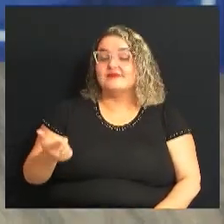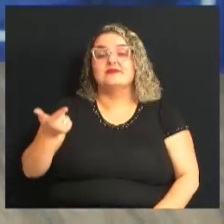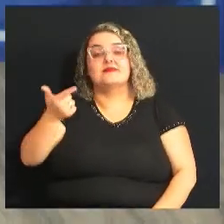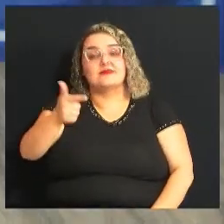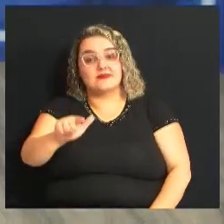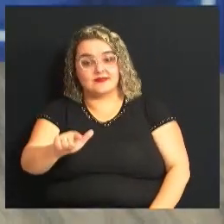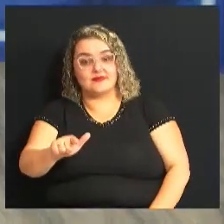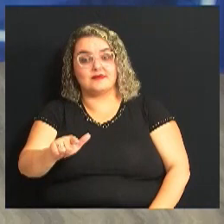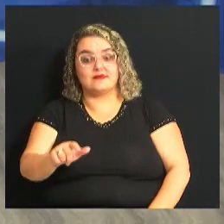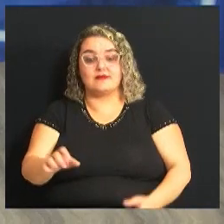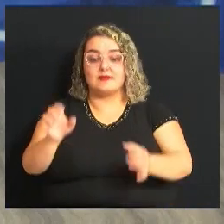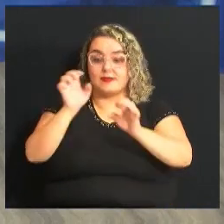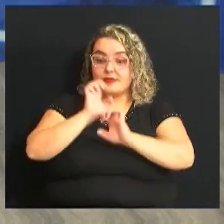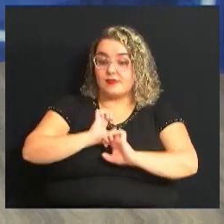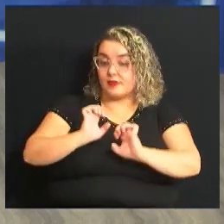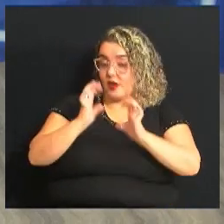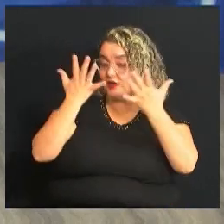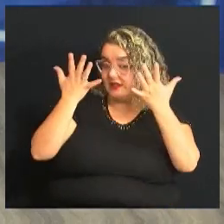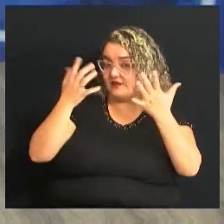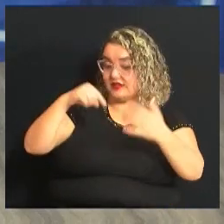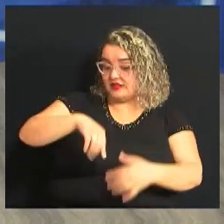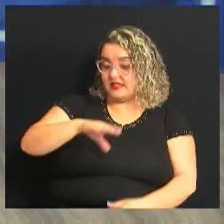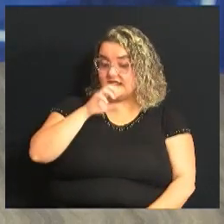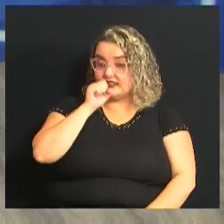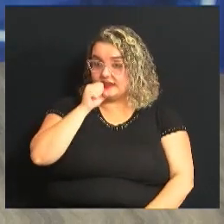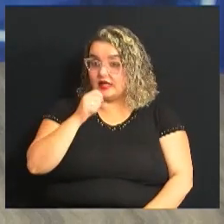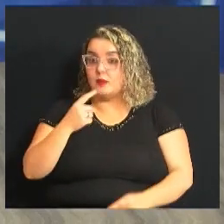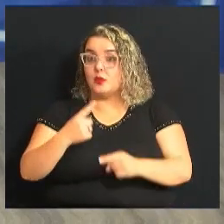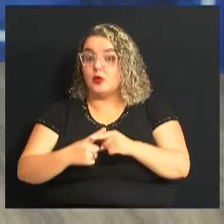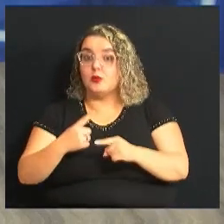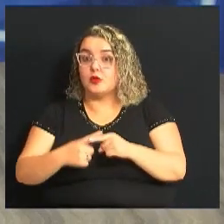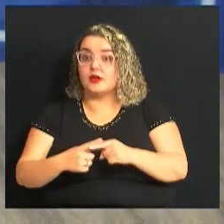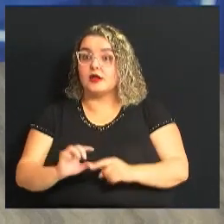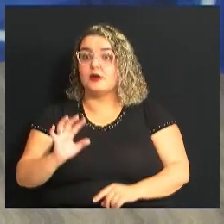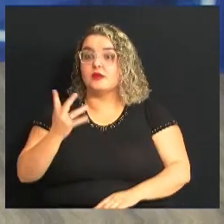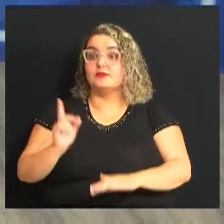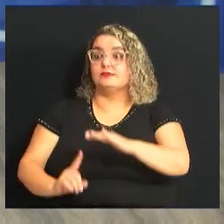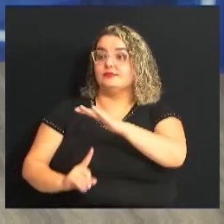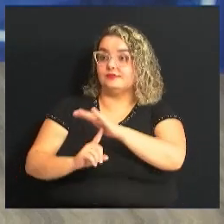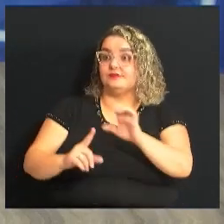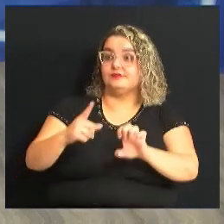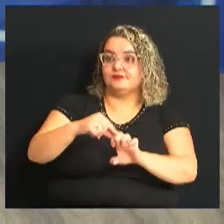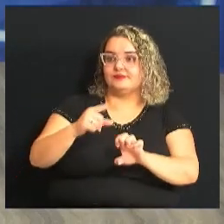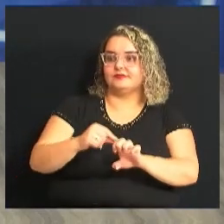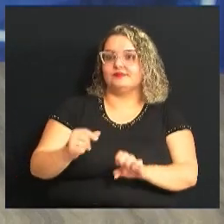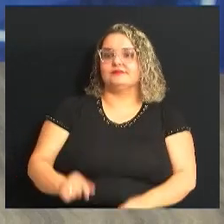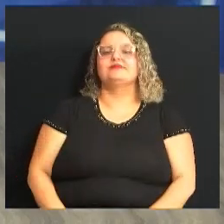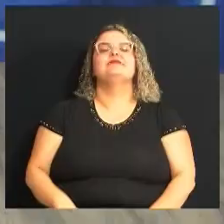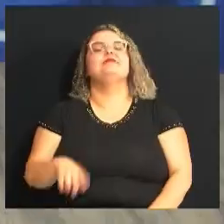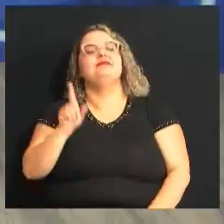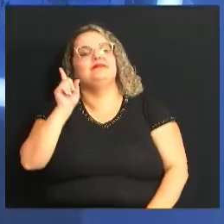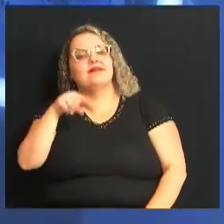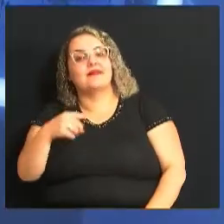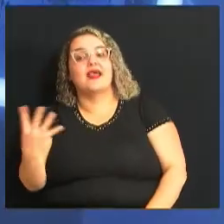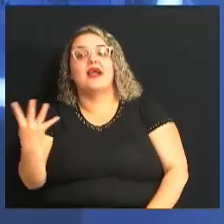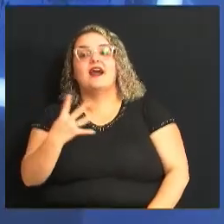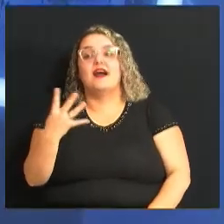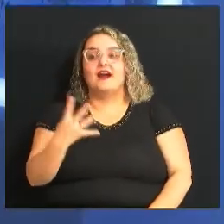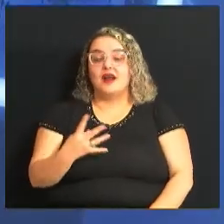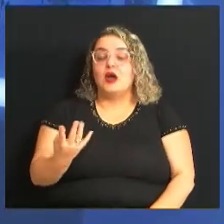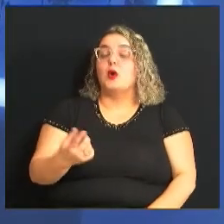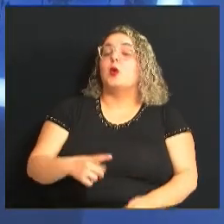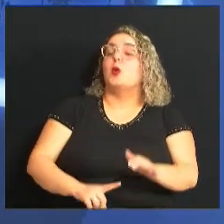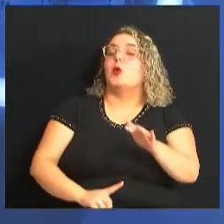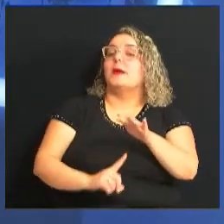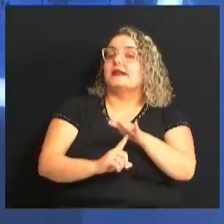os eventos deste sábado, porque acontece a Feira de Empreendedoras. É a 4ª edição que acontece